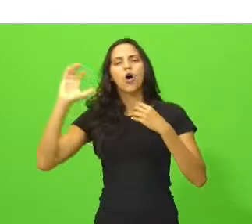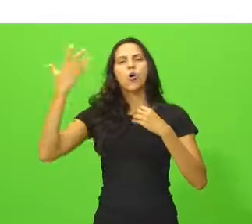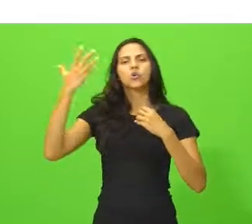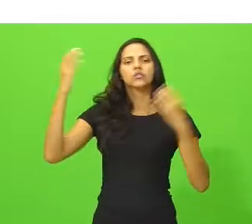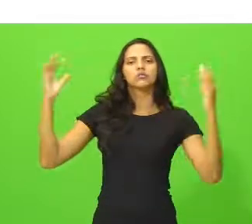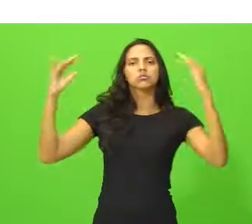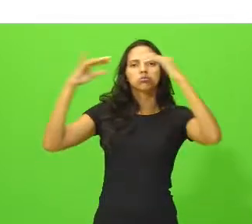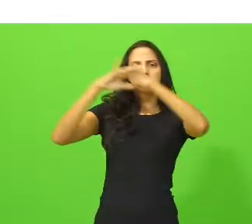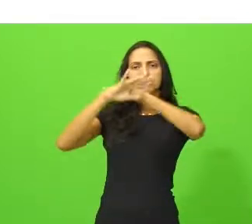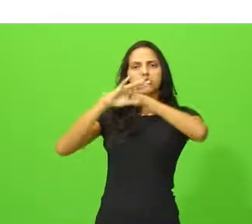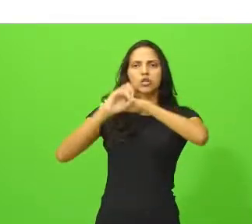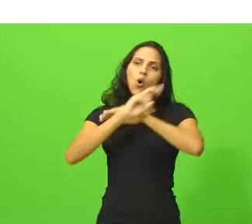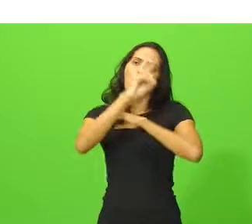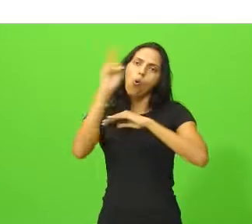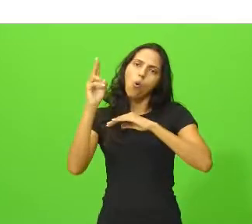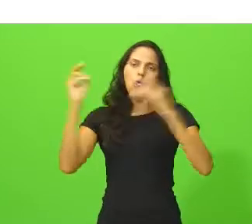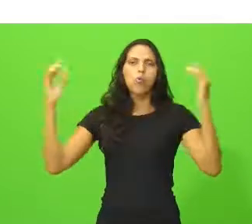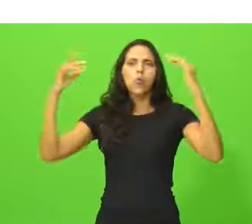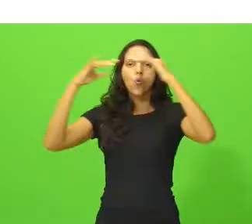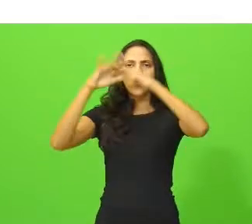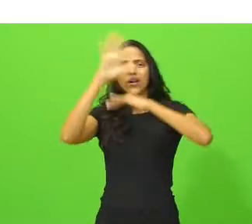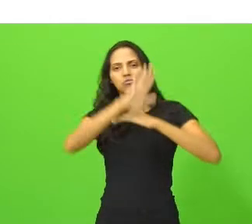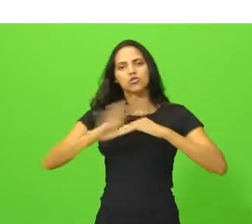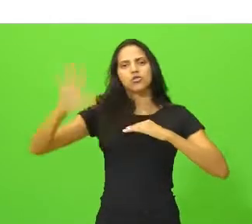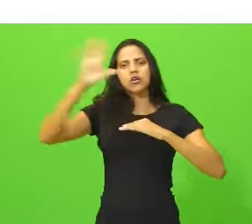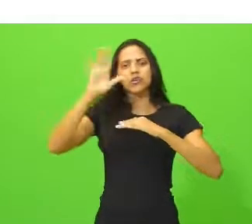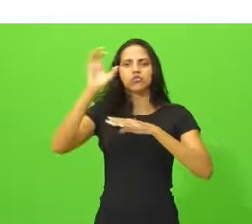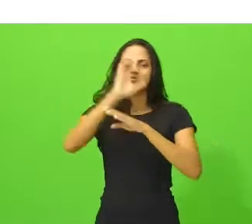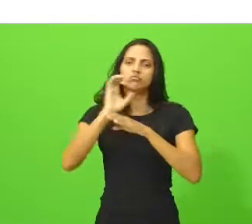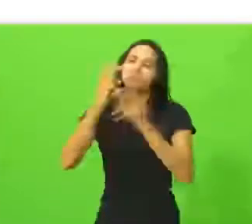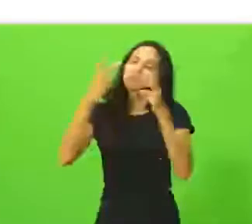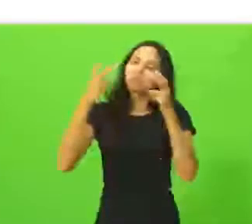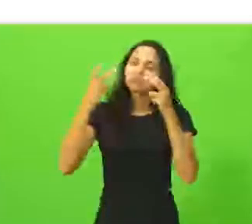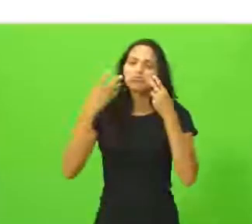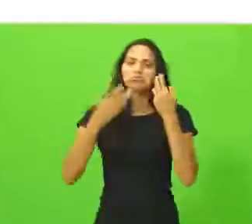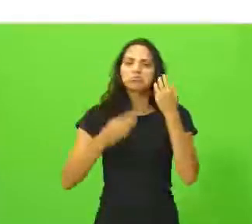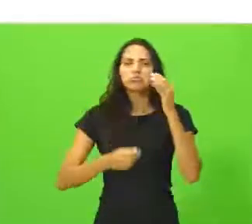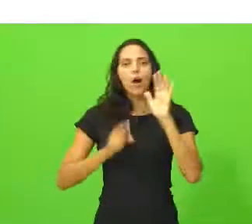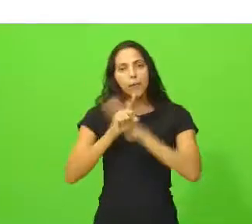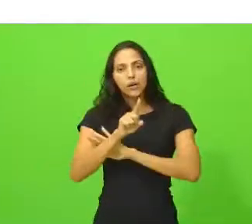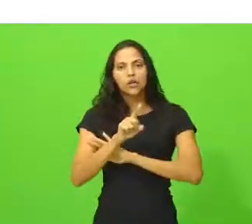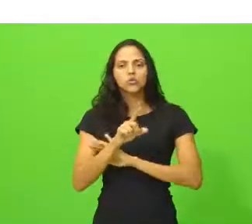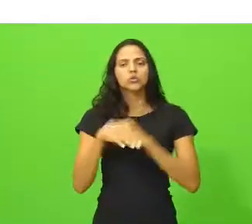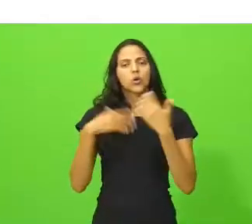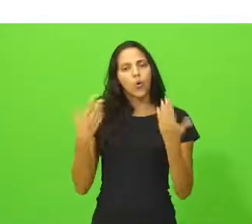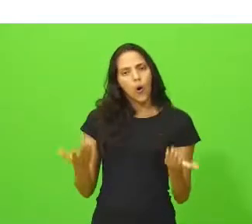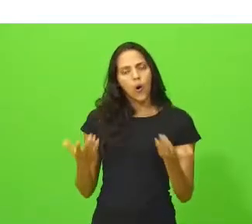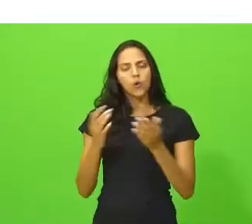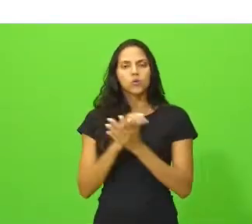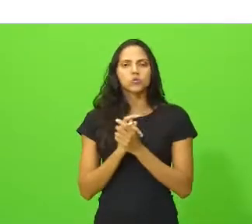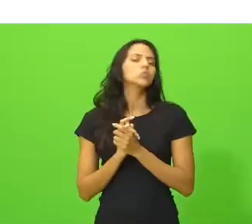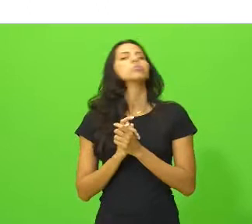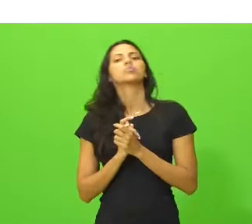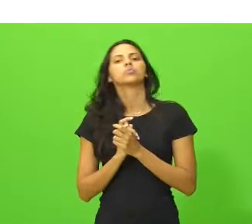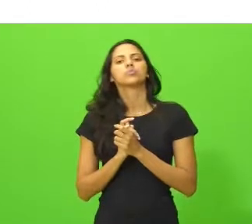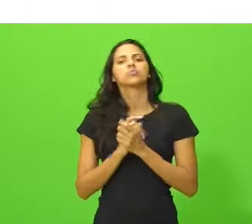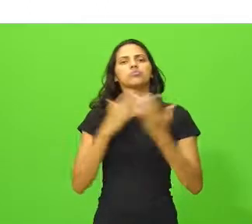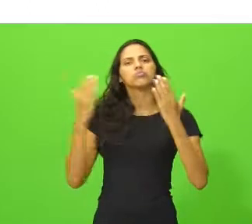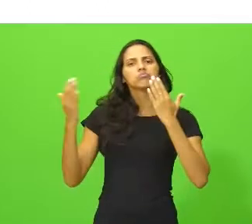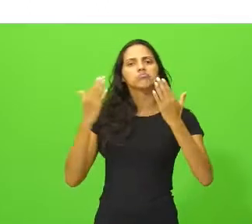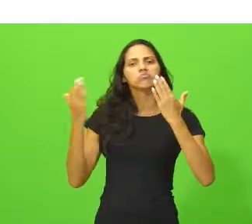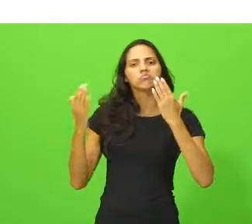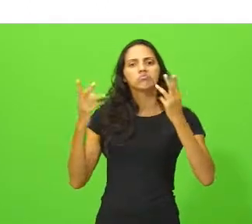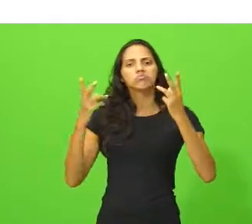suscetível de sofrer por causas climáticas. Aí vamos agora à pergunta propriamente dita, né? Considerando o tipo de